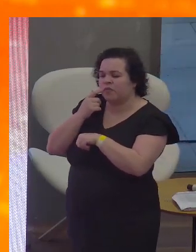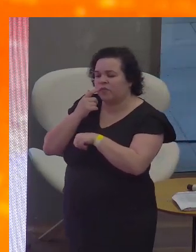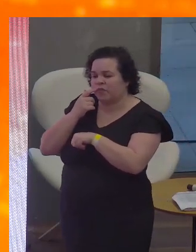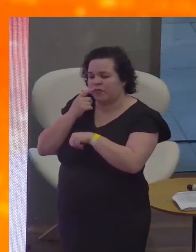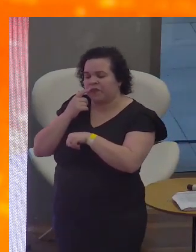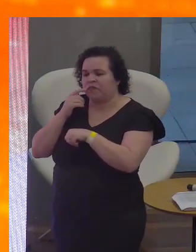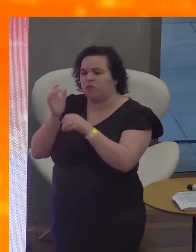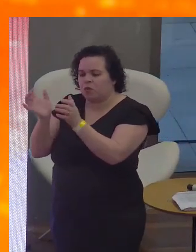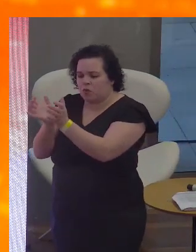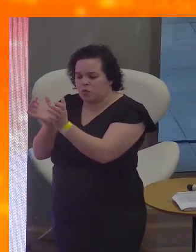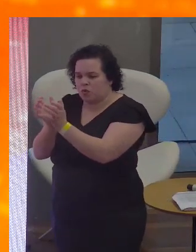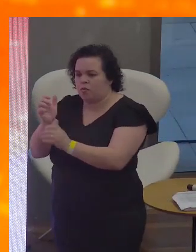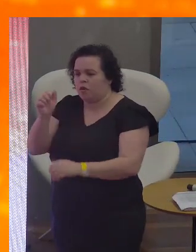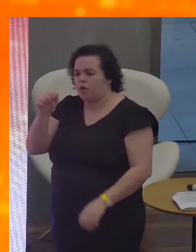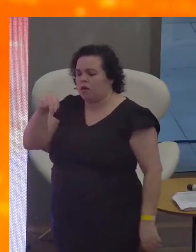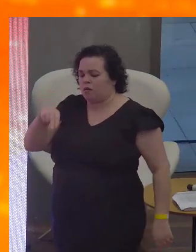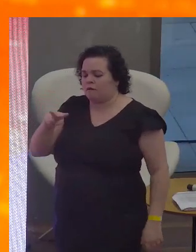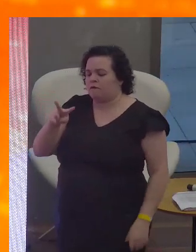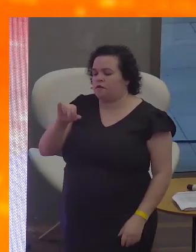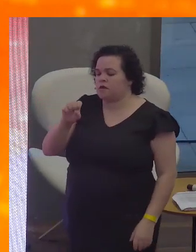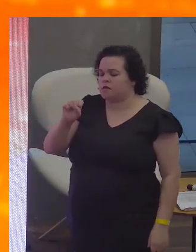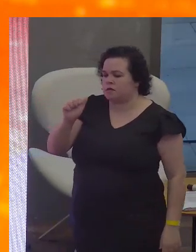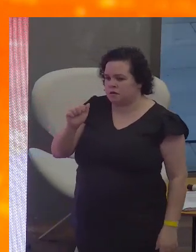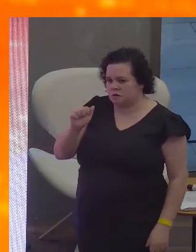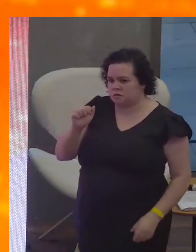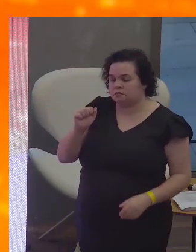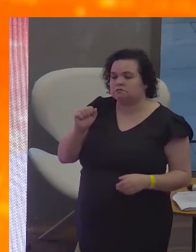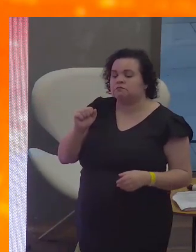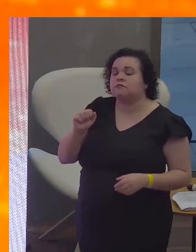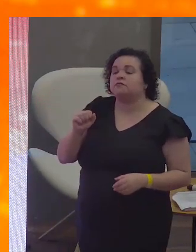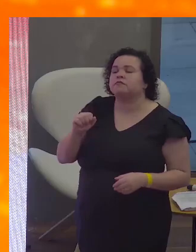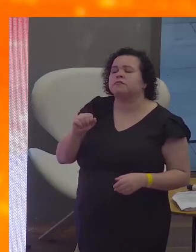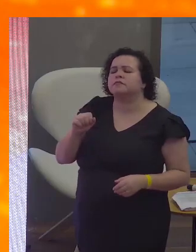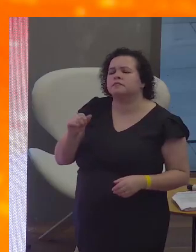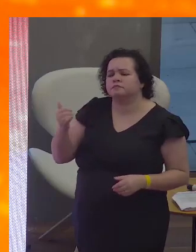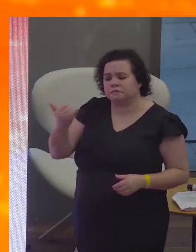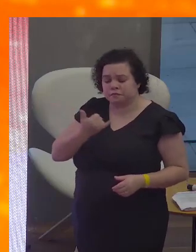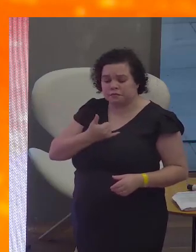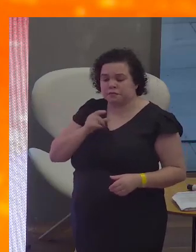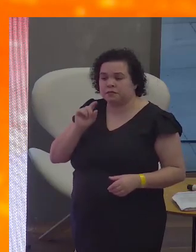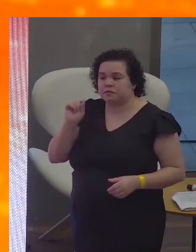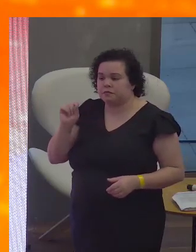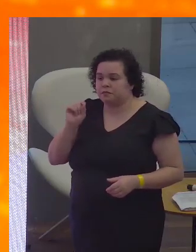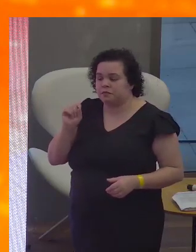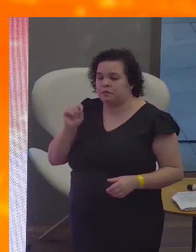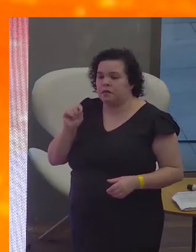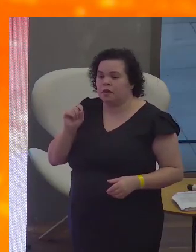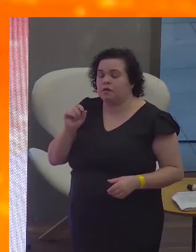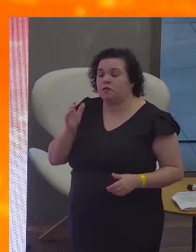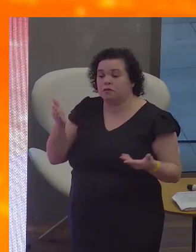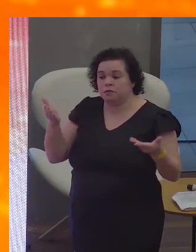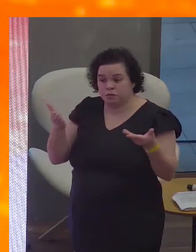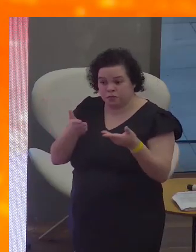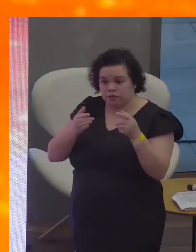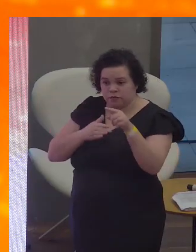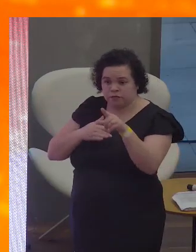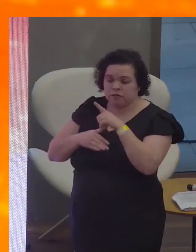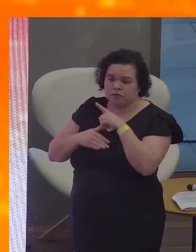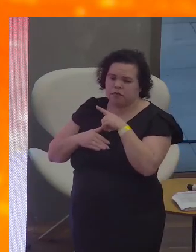com o grupo da Anvisa com relação a isso, o que me foi colocado? Que, embora hoje você